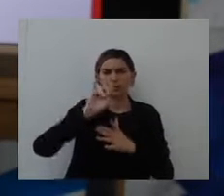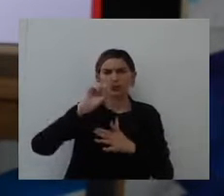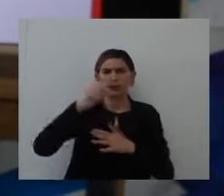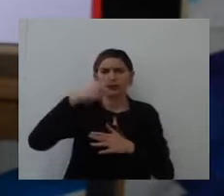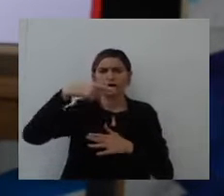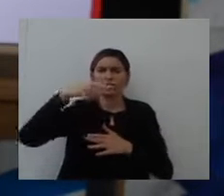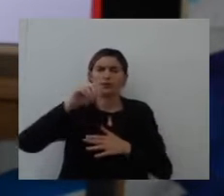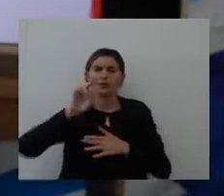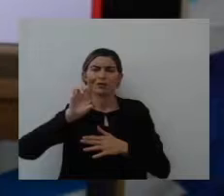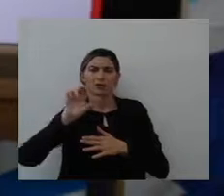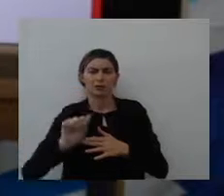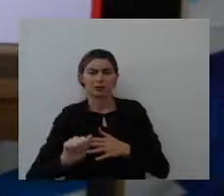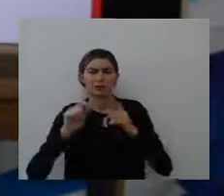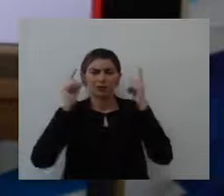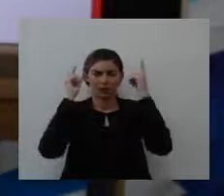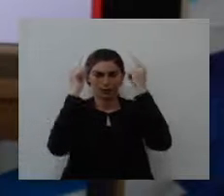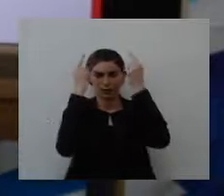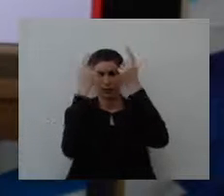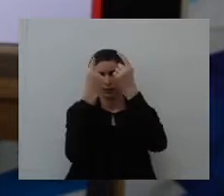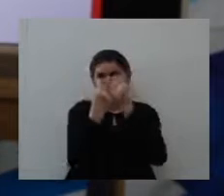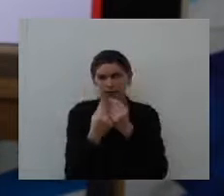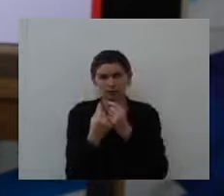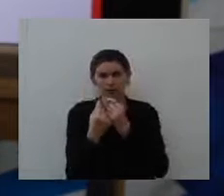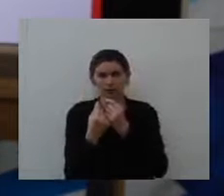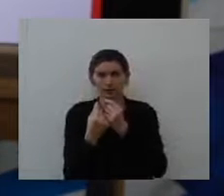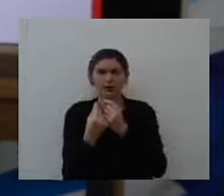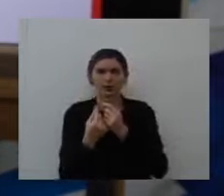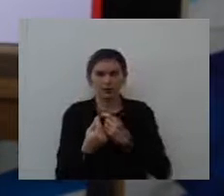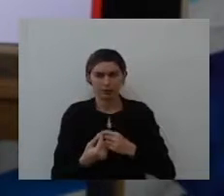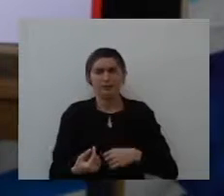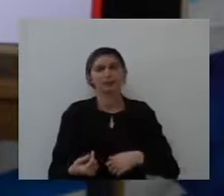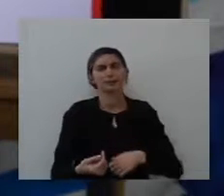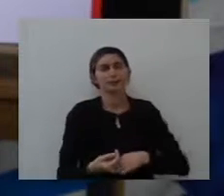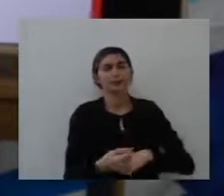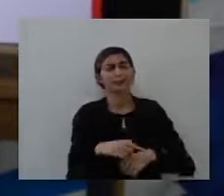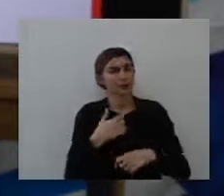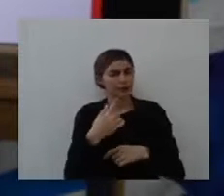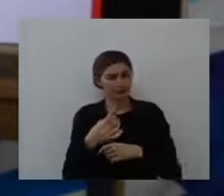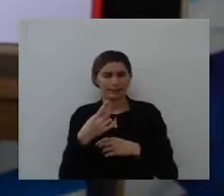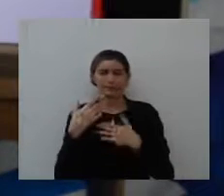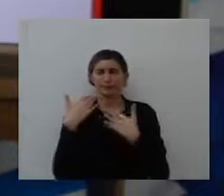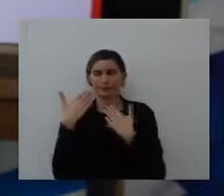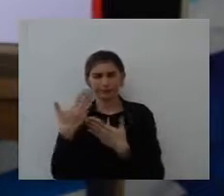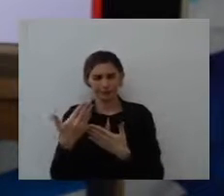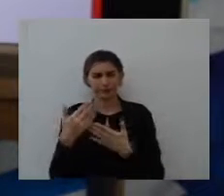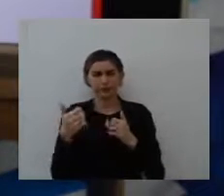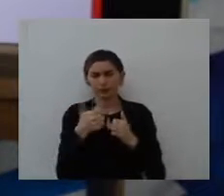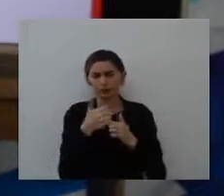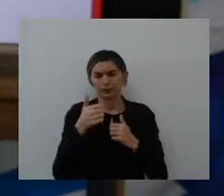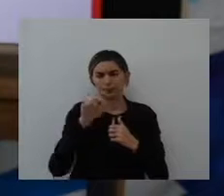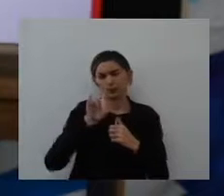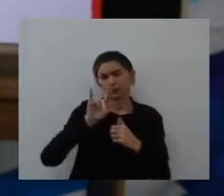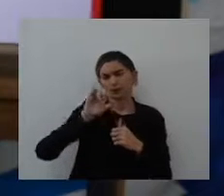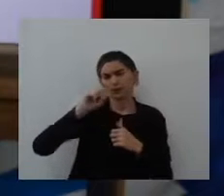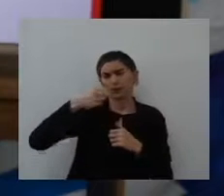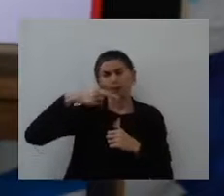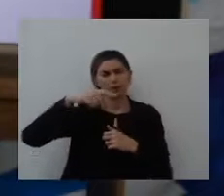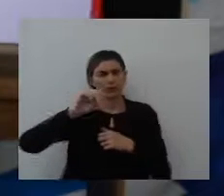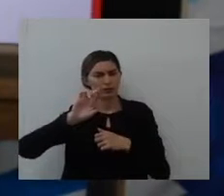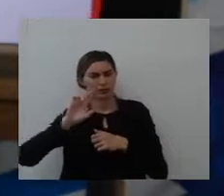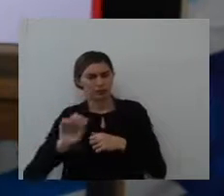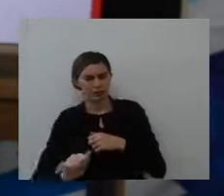Grega. Tá bem? Primeira Diáspora Grega. E é graças a essa primeira diáspora grega,